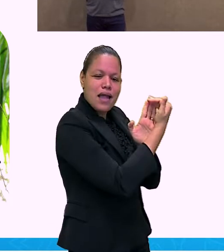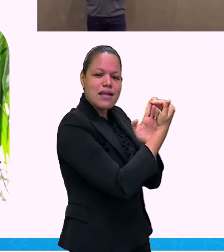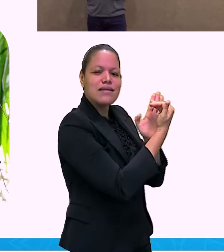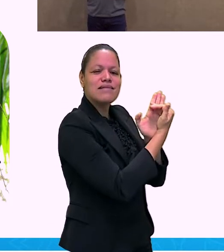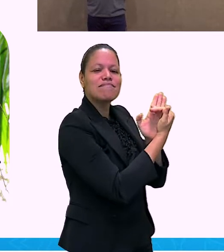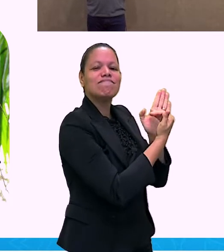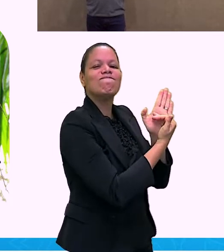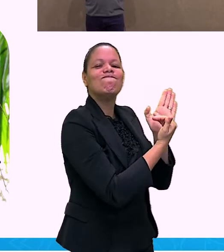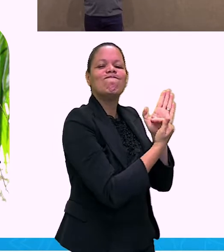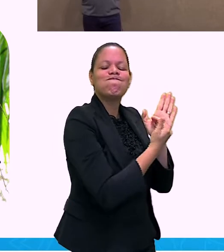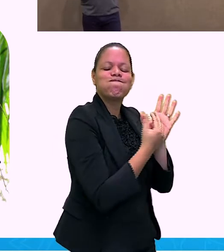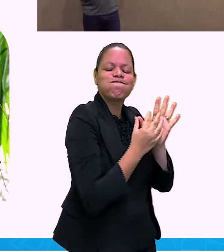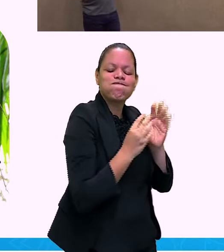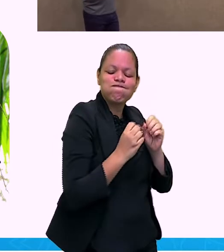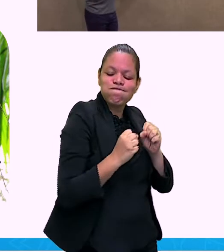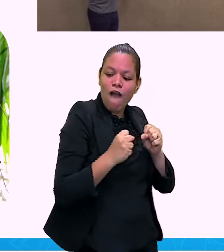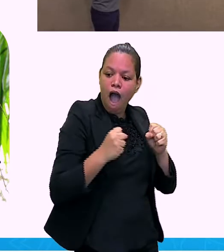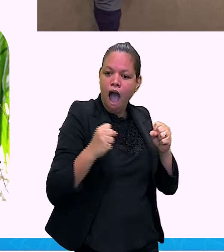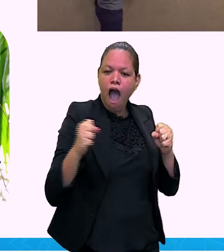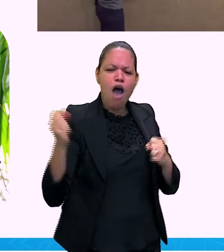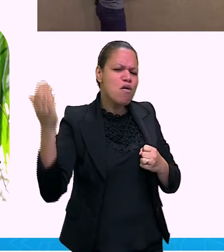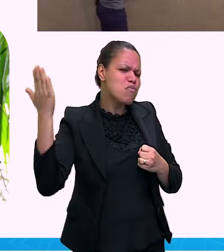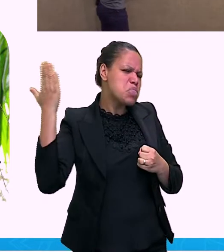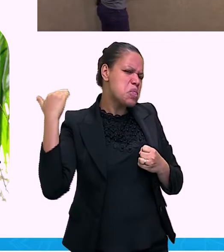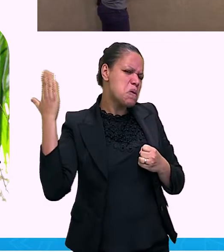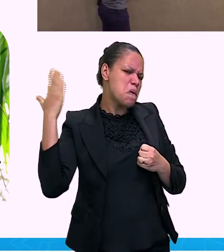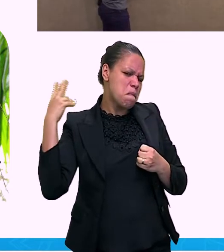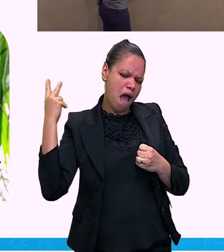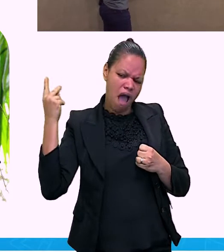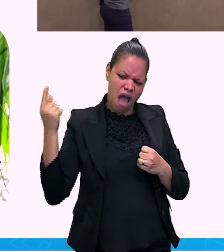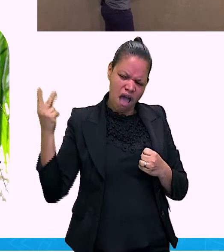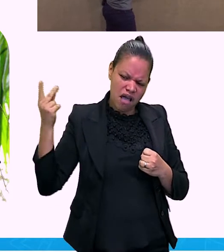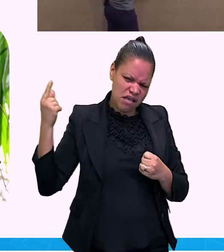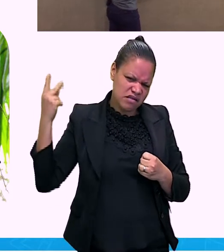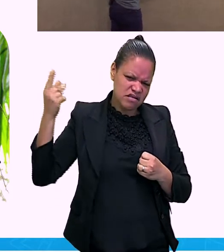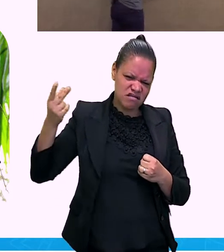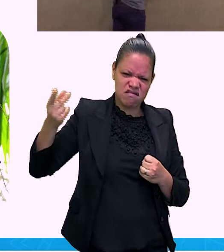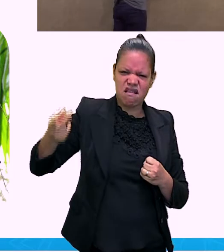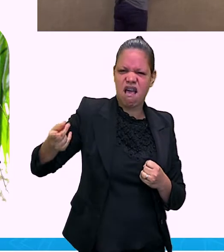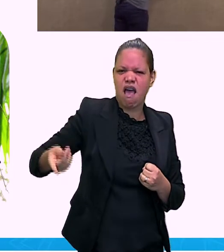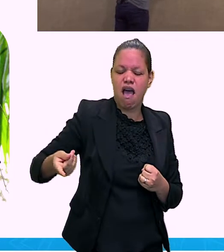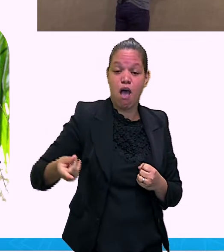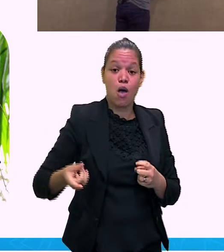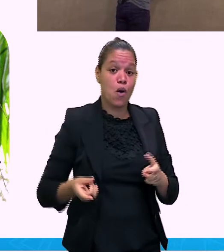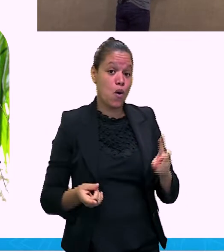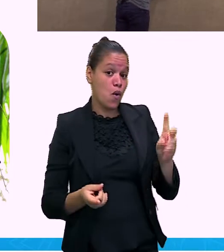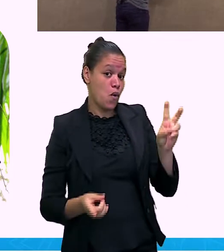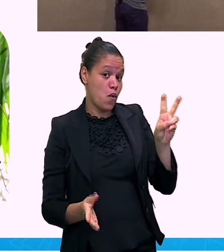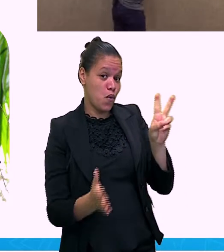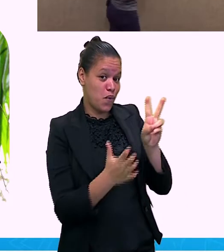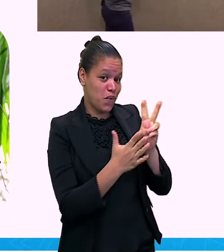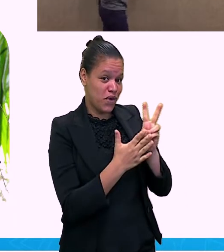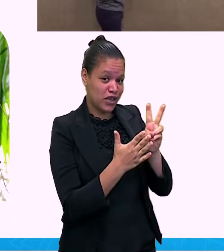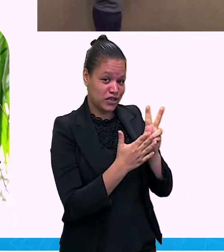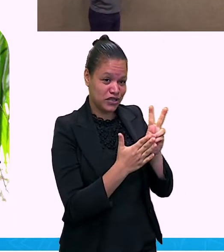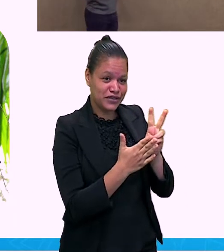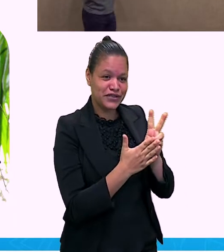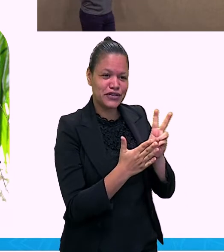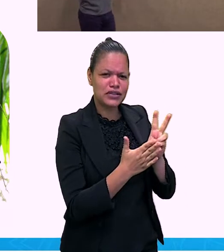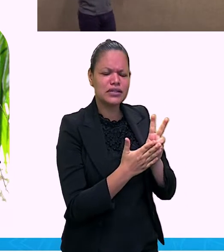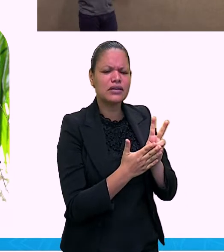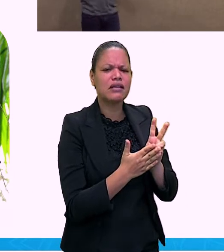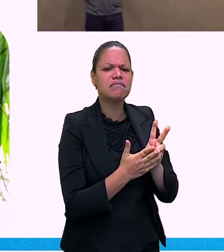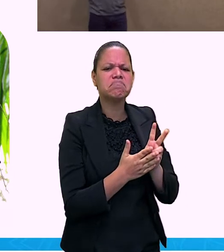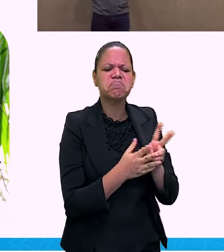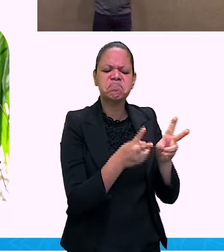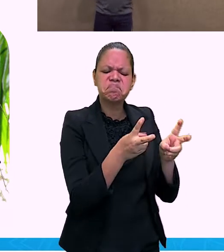uma grande herança indígena, que é bastante... podemos pontuar com bastante ênfase, porque